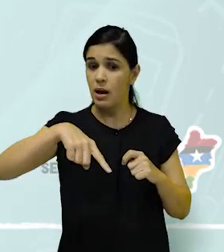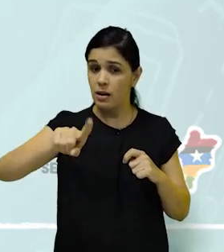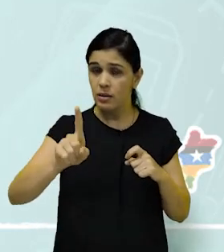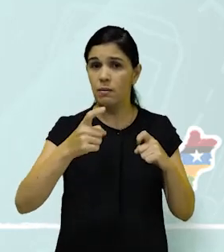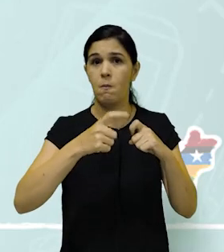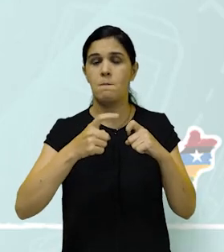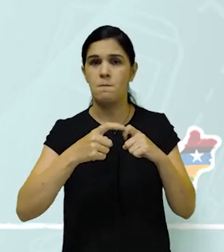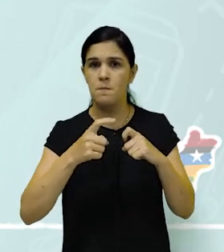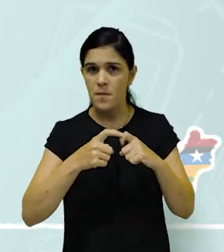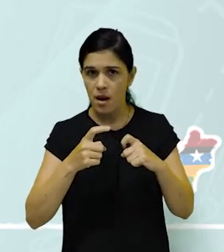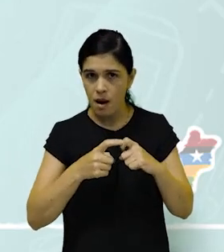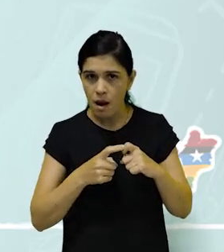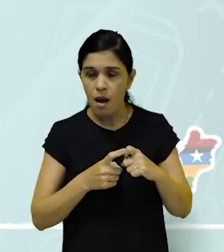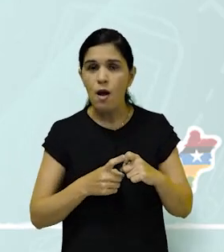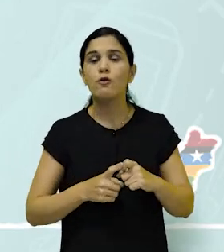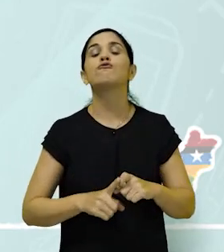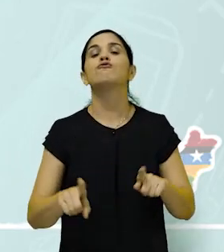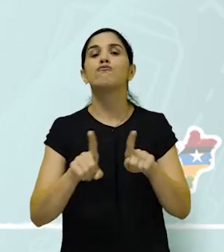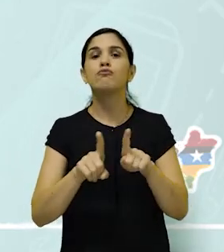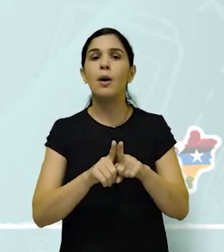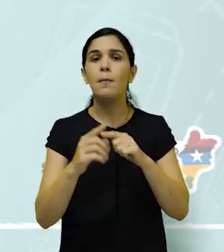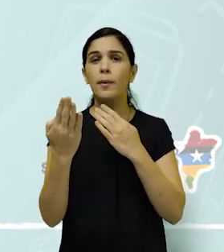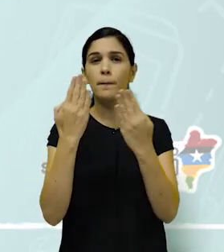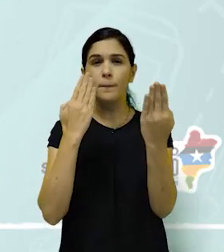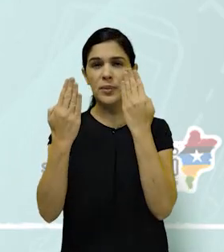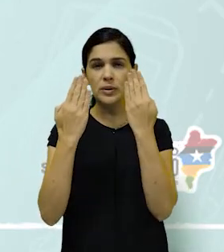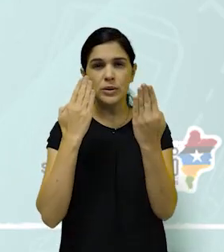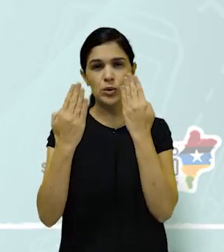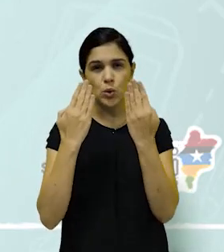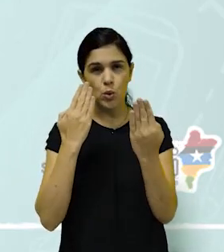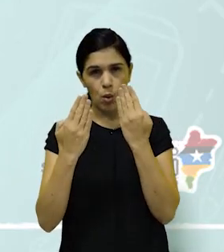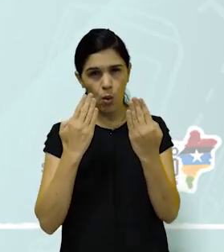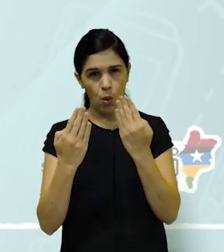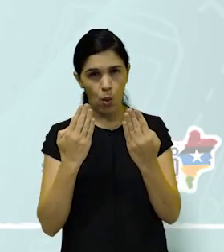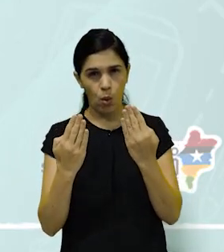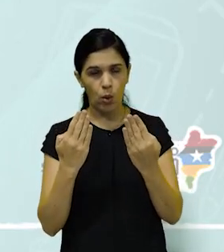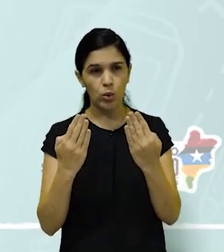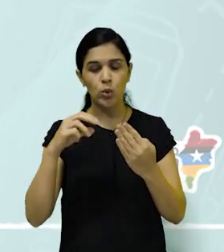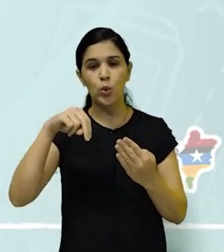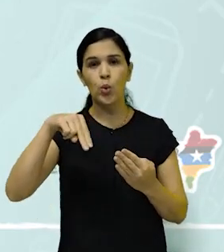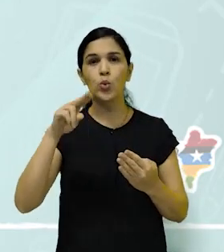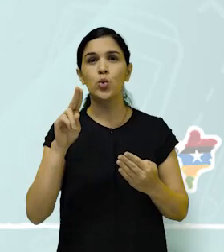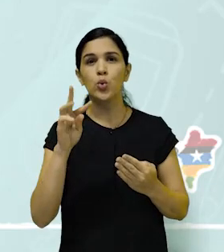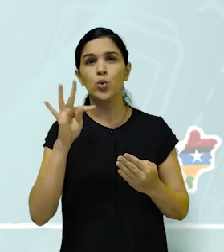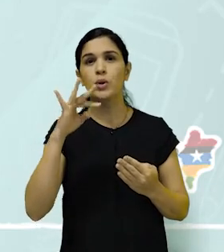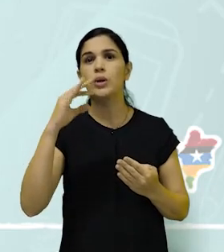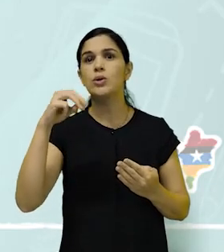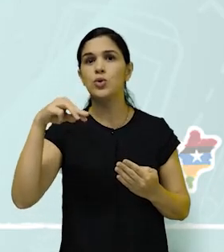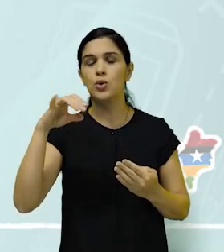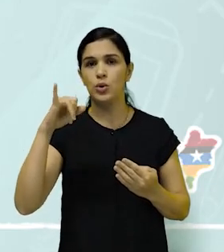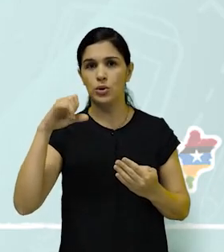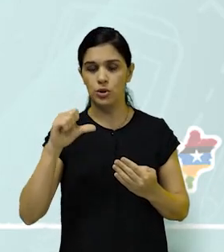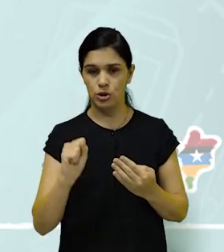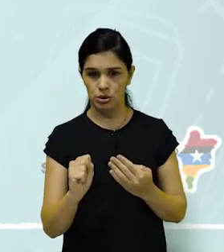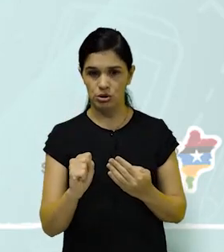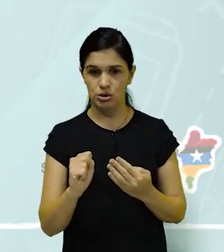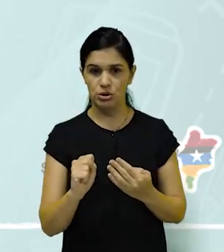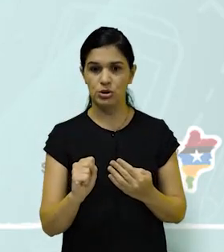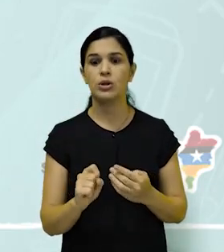Ele machuca demais, ele lesiona as suas fibras musculares. E nós sabemos que para um treinamento ele ser